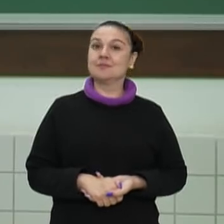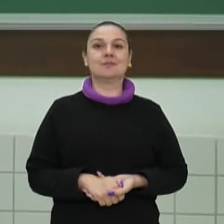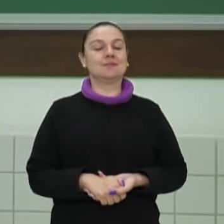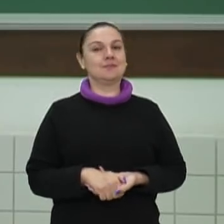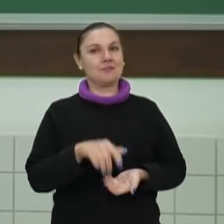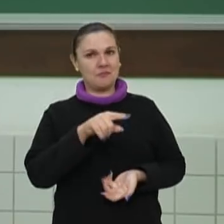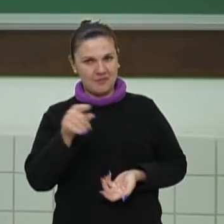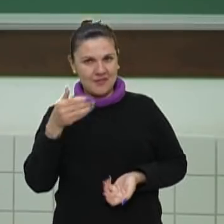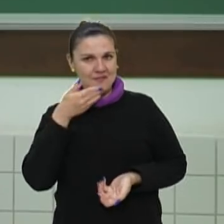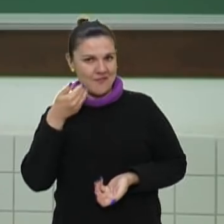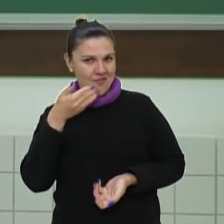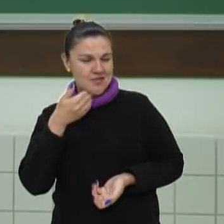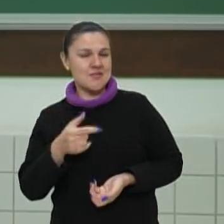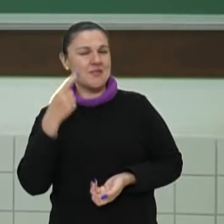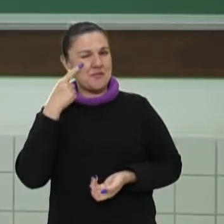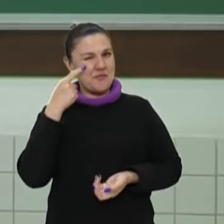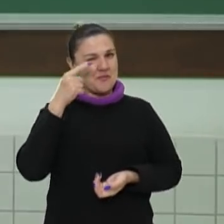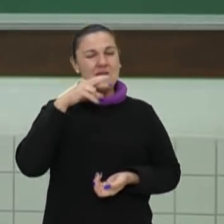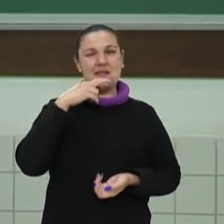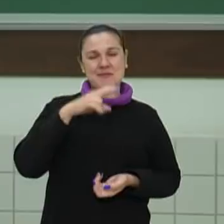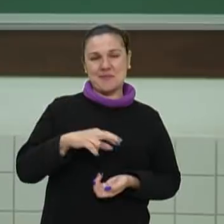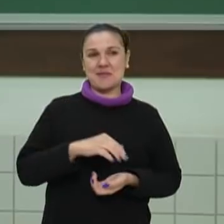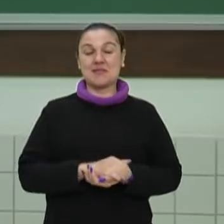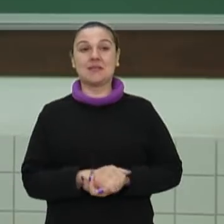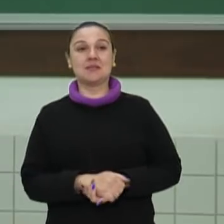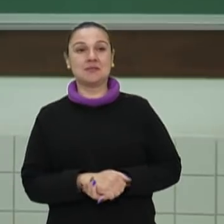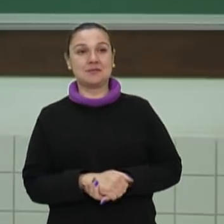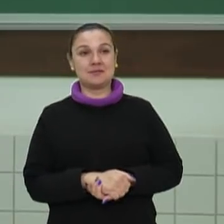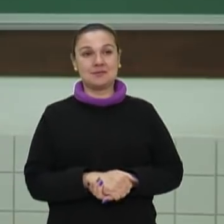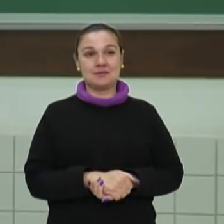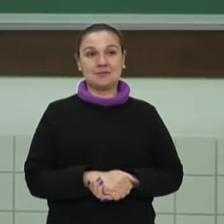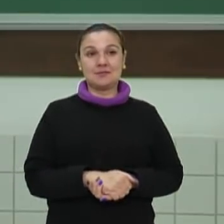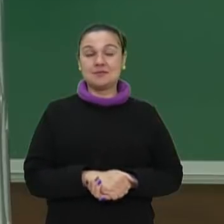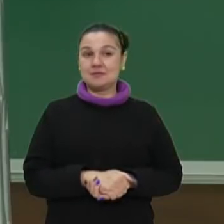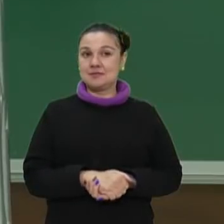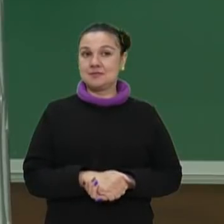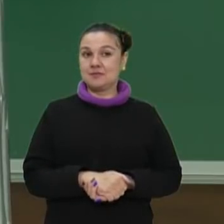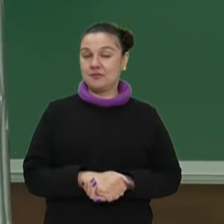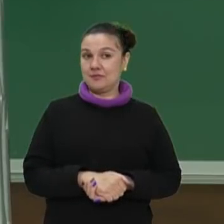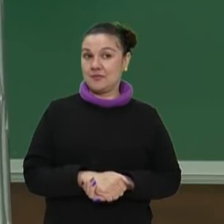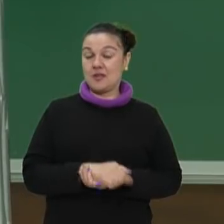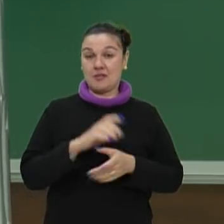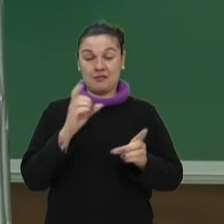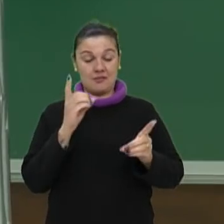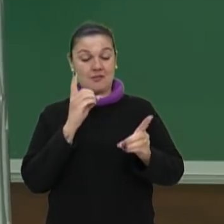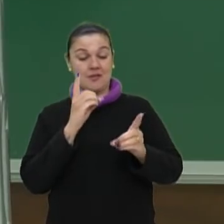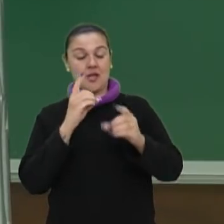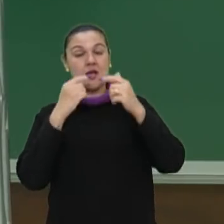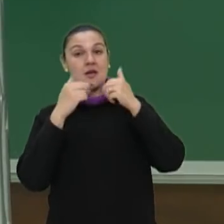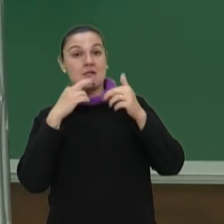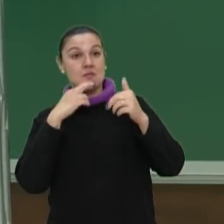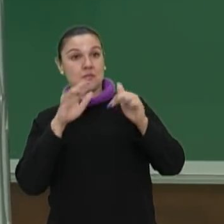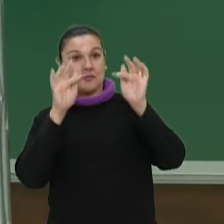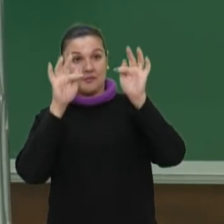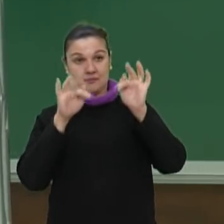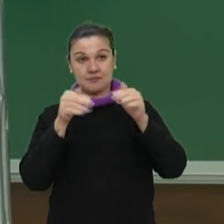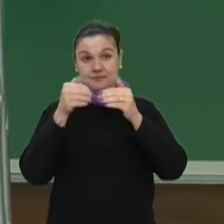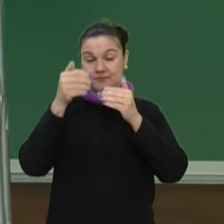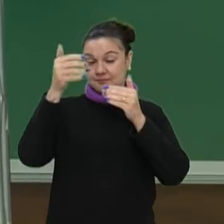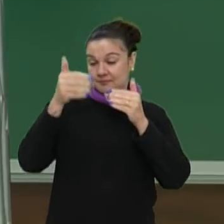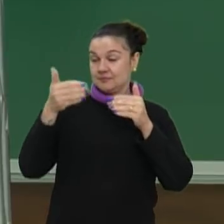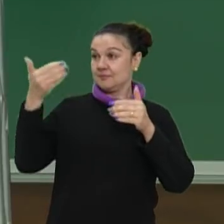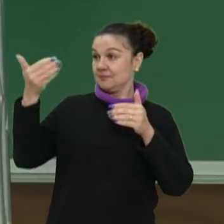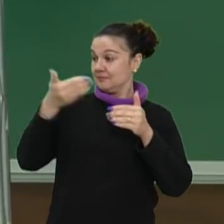Então, foi fácil? Vamos aqui com a correção. Então tá lá, a gente tem que resolver a equação, né?